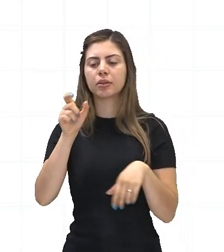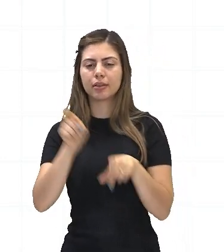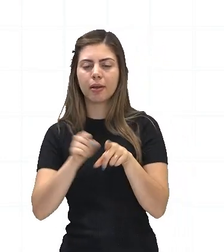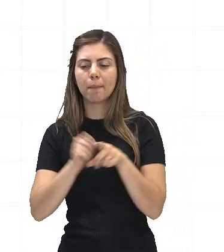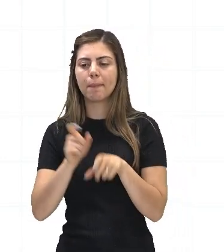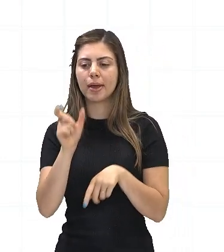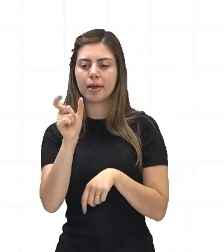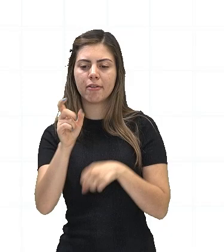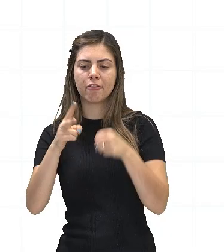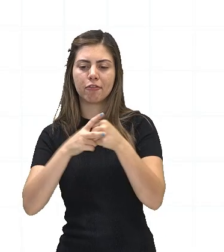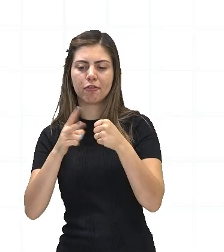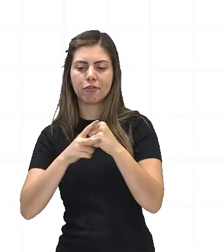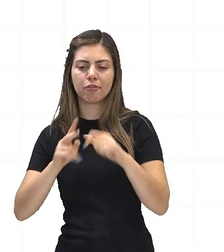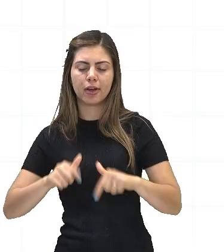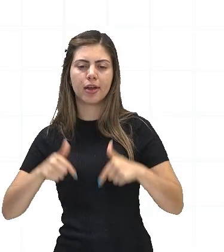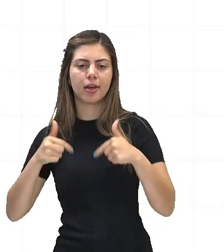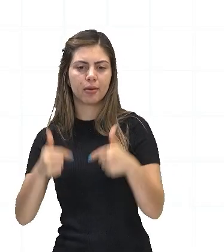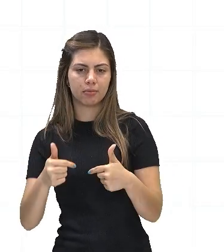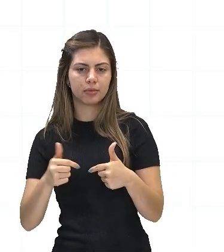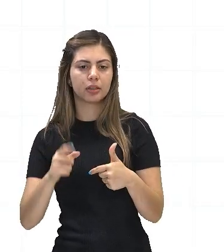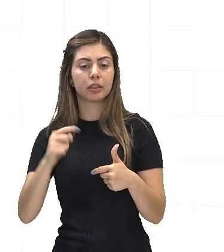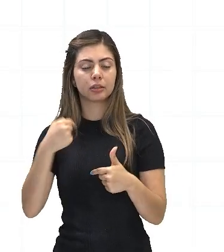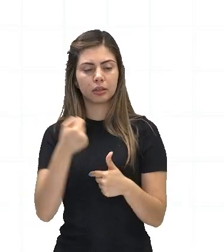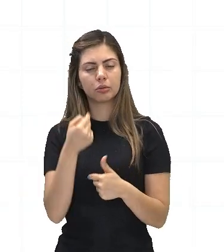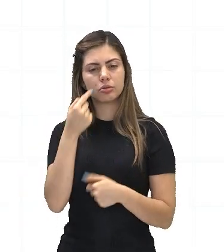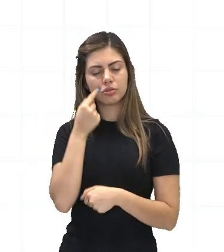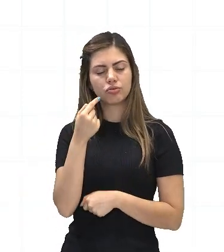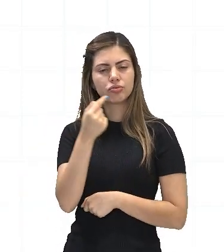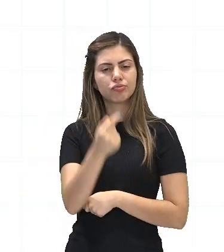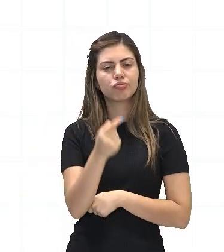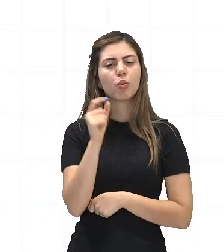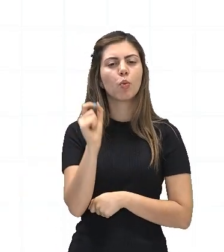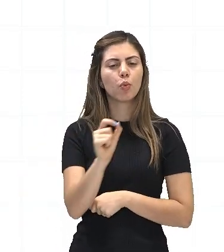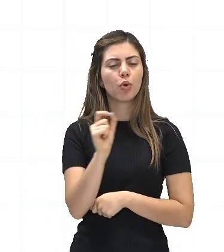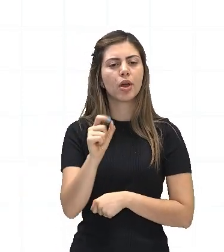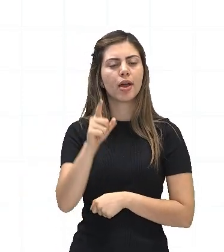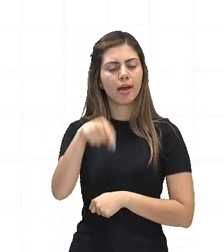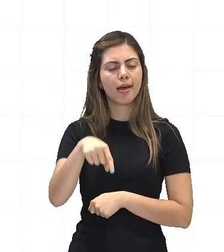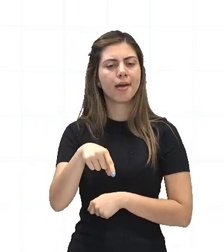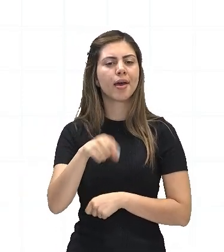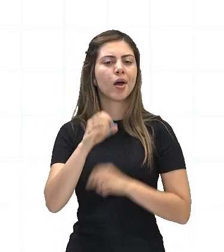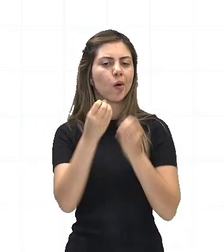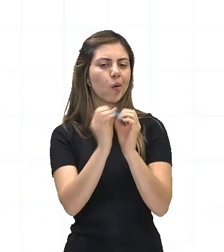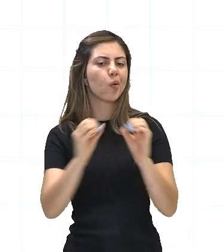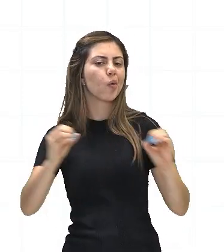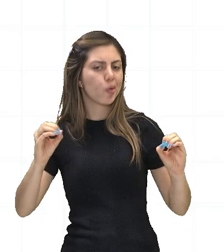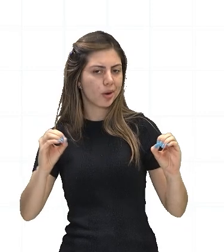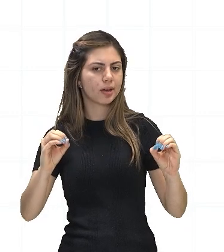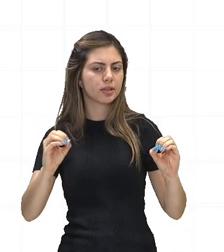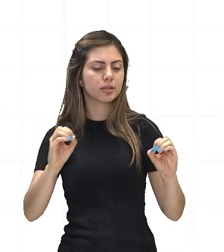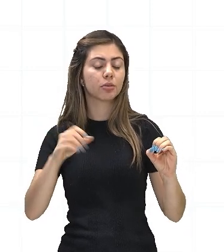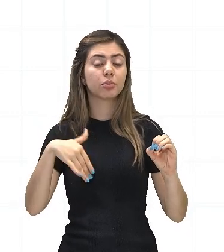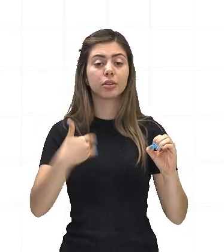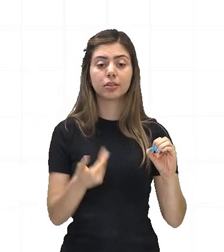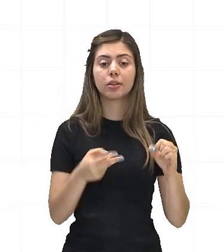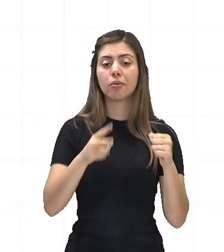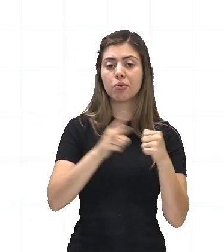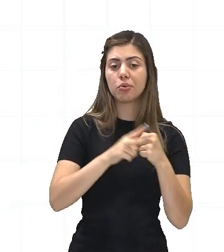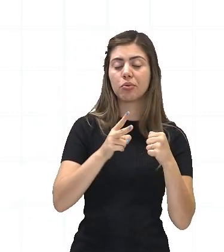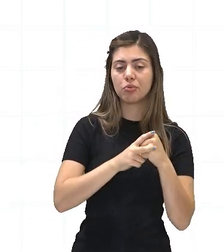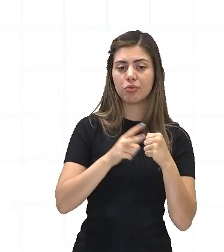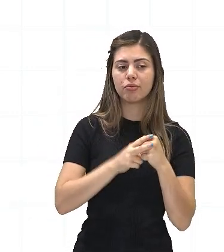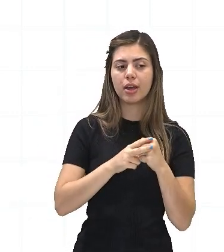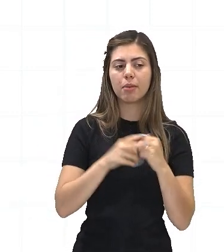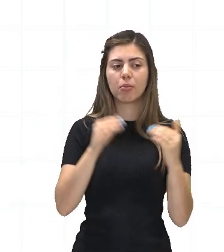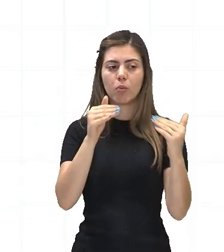aí da presença do verbo, a gente vai também poder dizer que é uma parte da oração com a qual o verbo irá